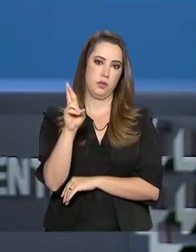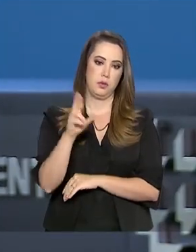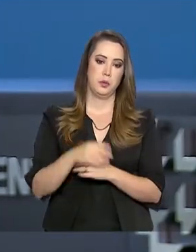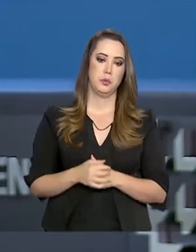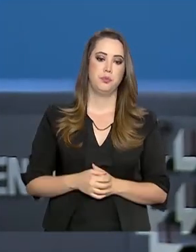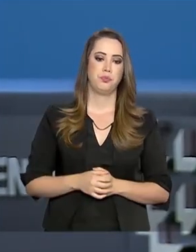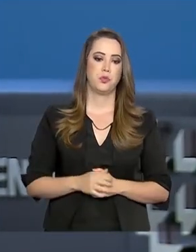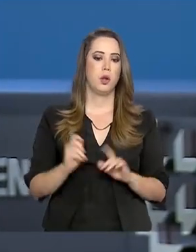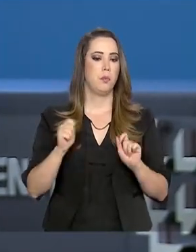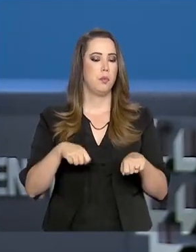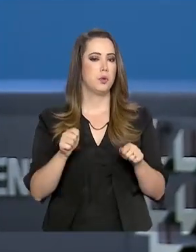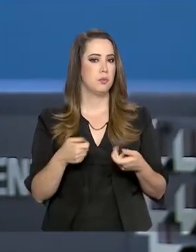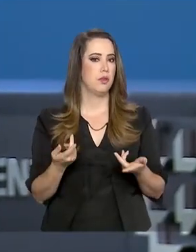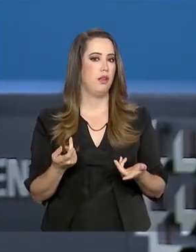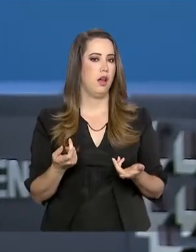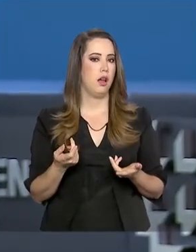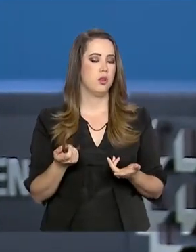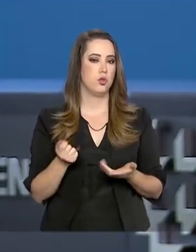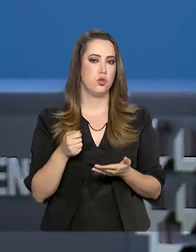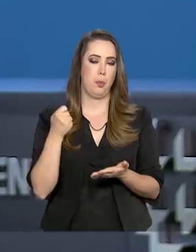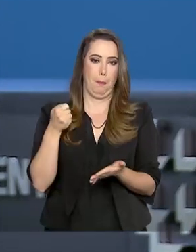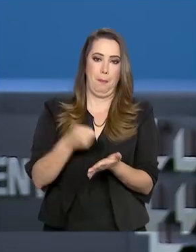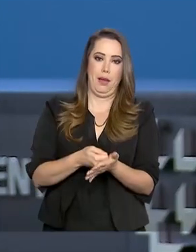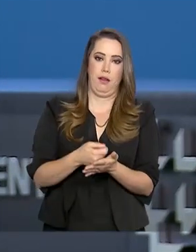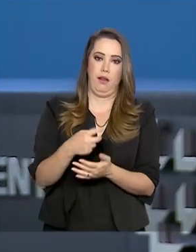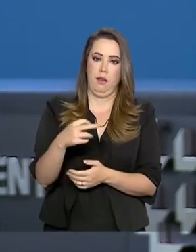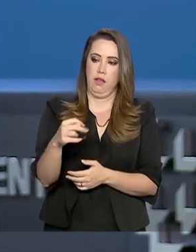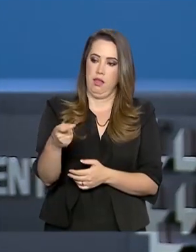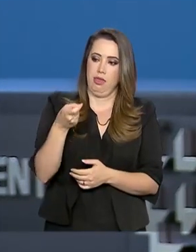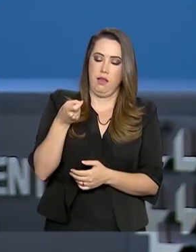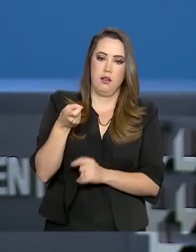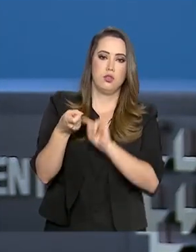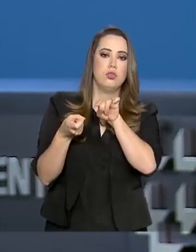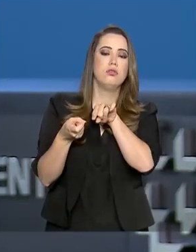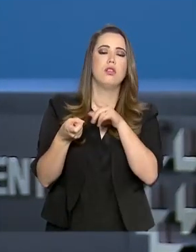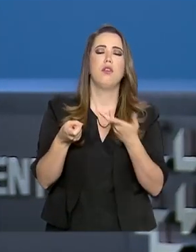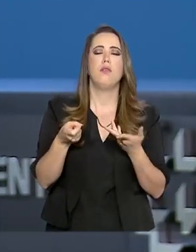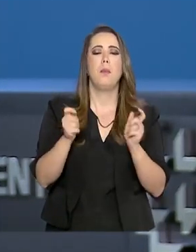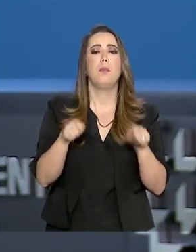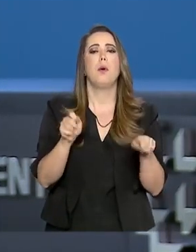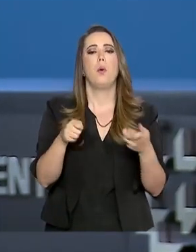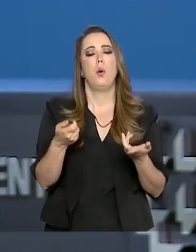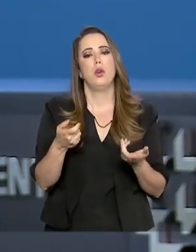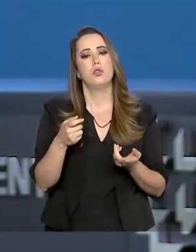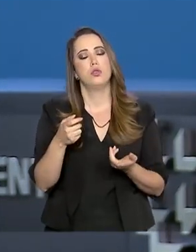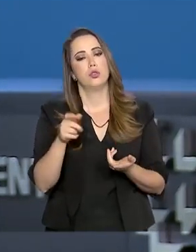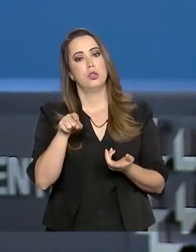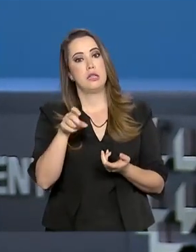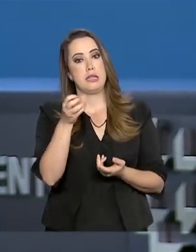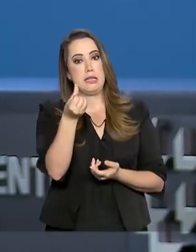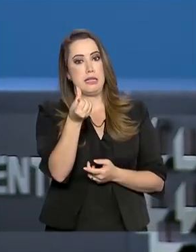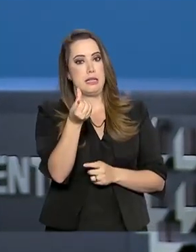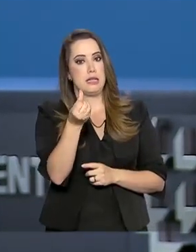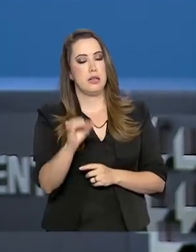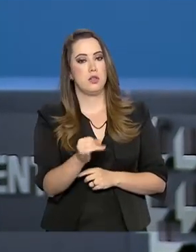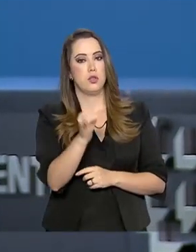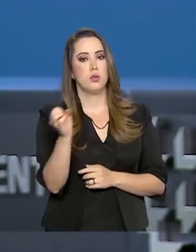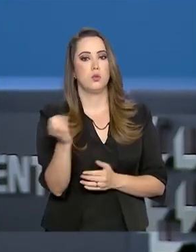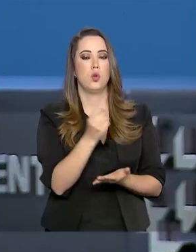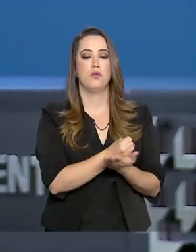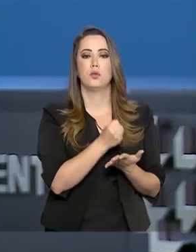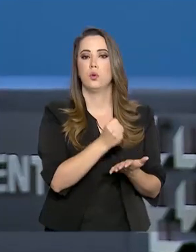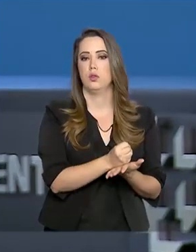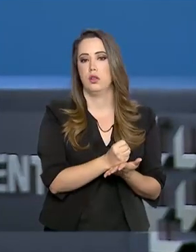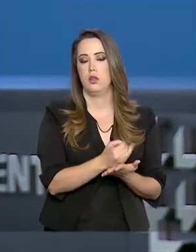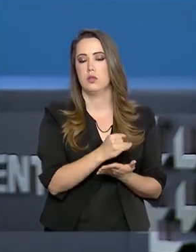possibilidade de cobrança de tarifa, ela vai poder ser feita a partir de 6 de janeiro para os novos contratos. Então, se